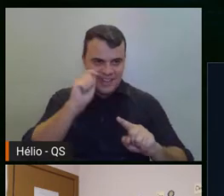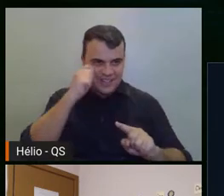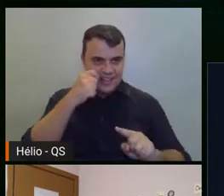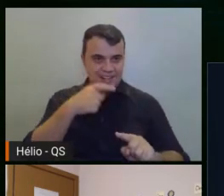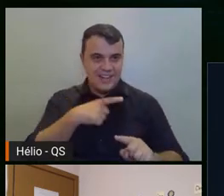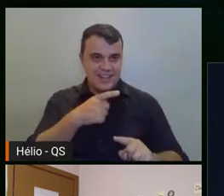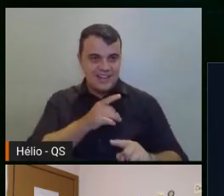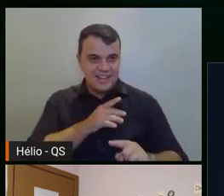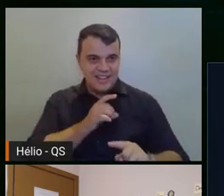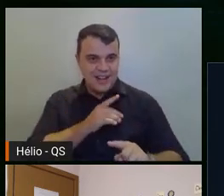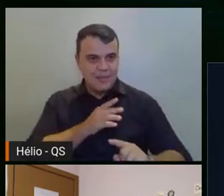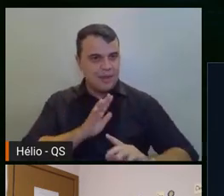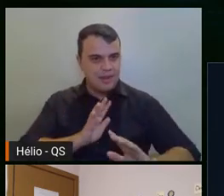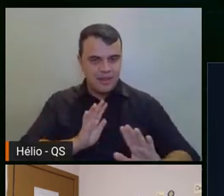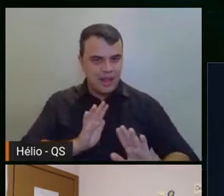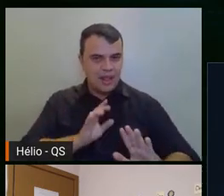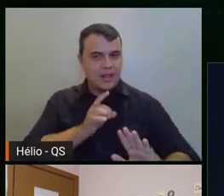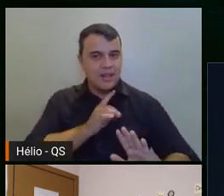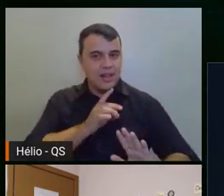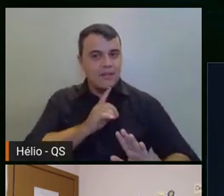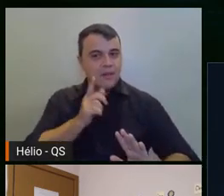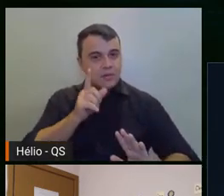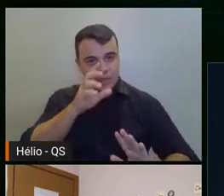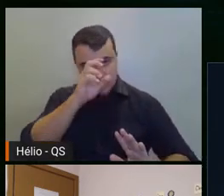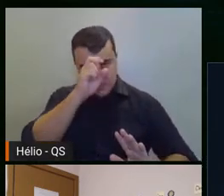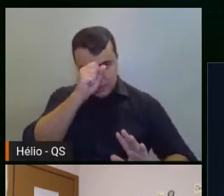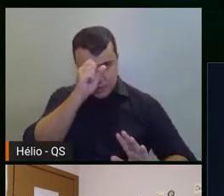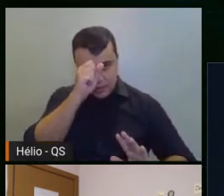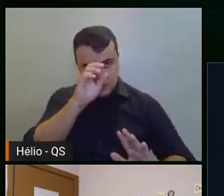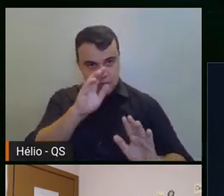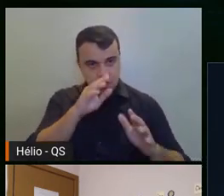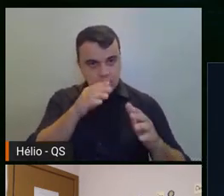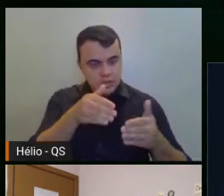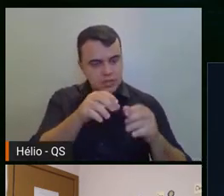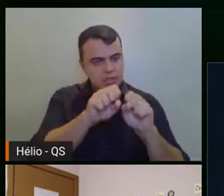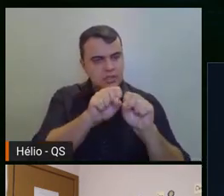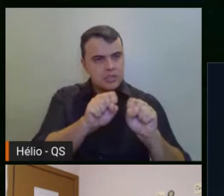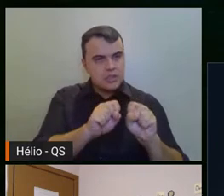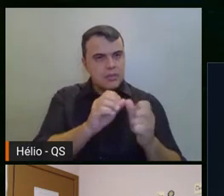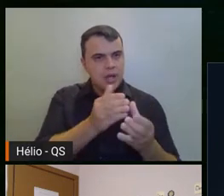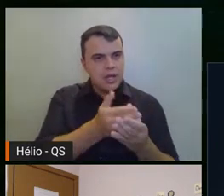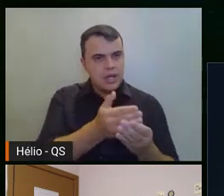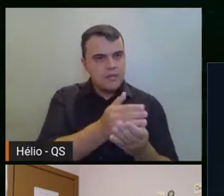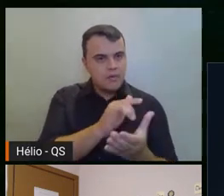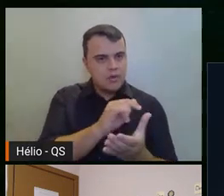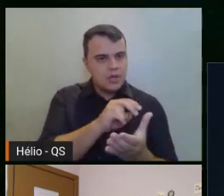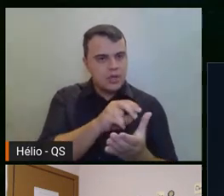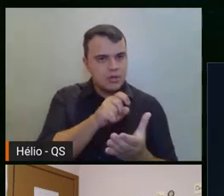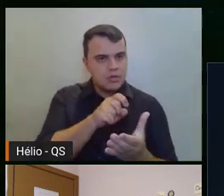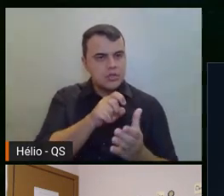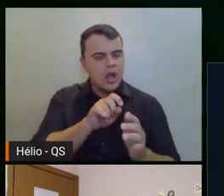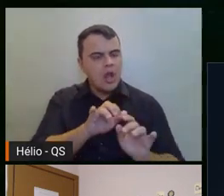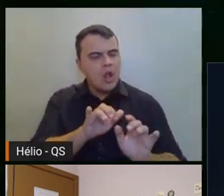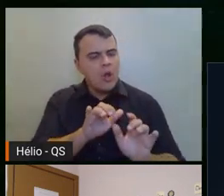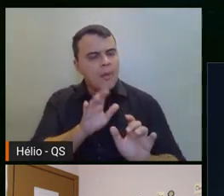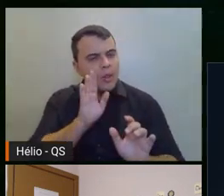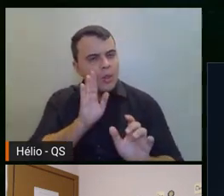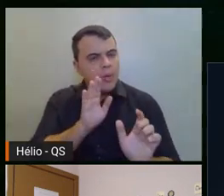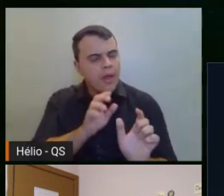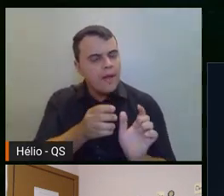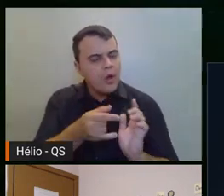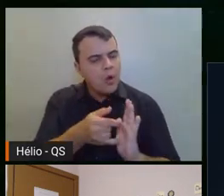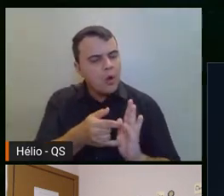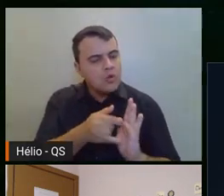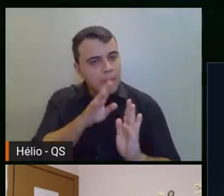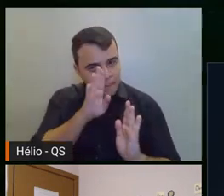você vai perder o medo dessa telinha preta porque você aprender a lidar ali um sistema de arquivos do Linux vai entender os comandos principais O que que você